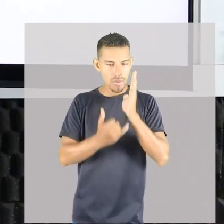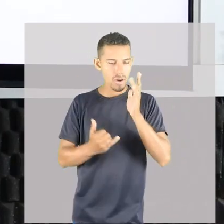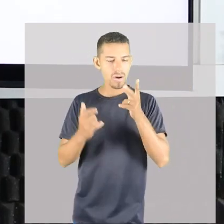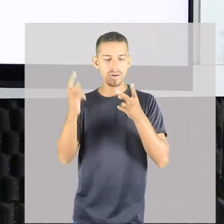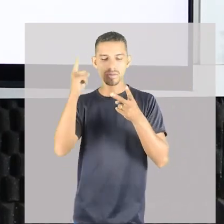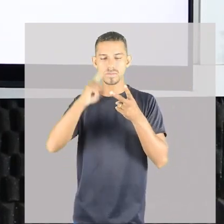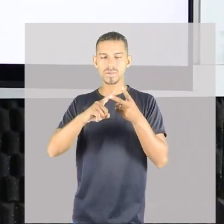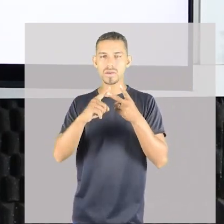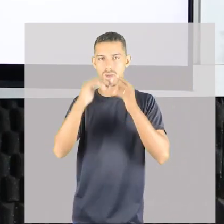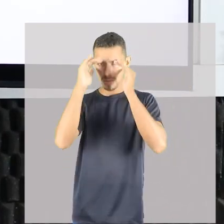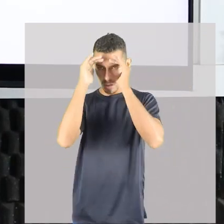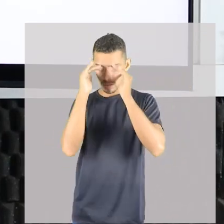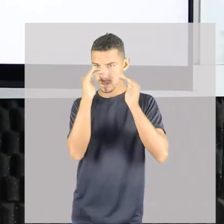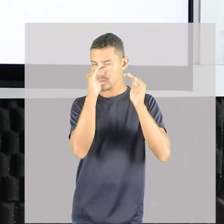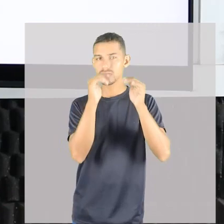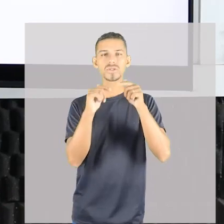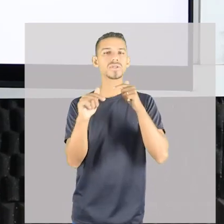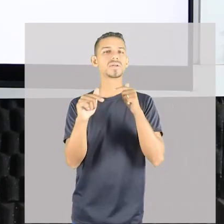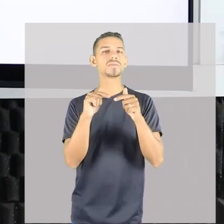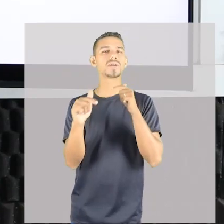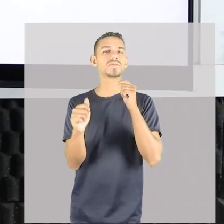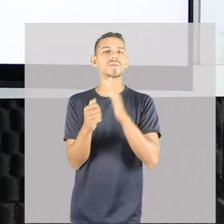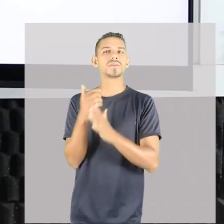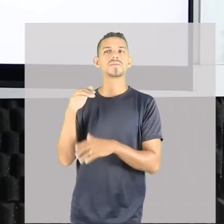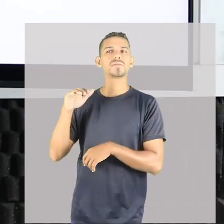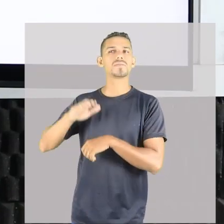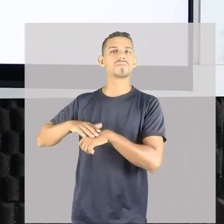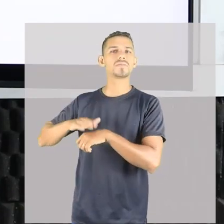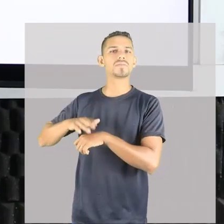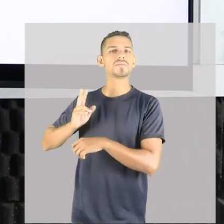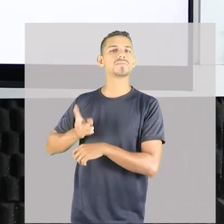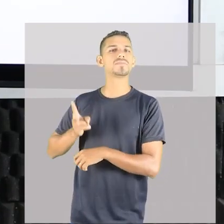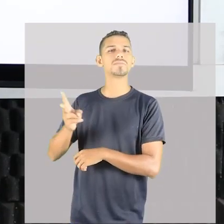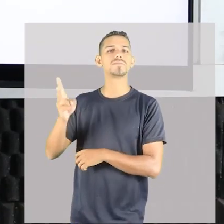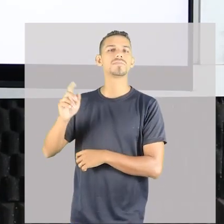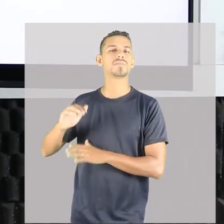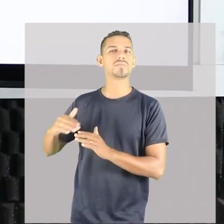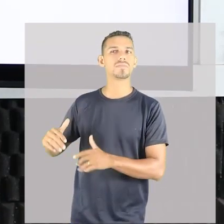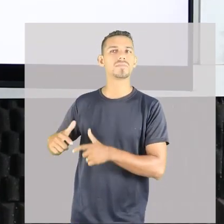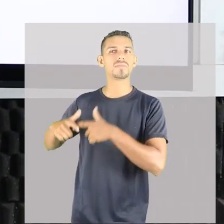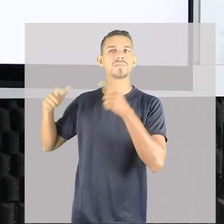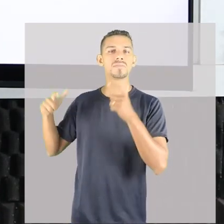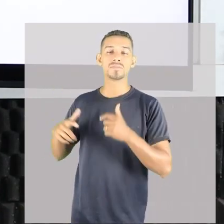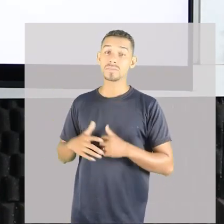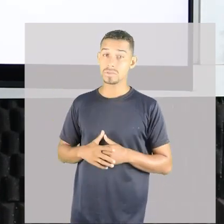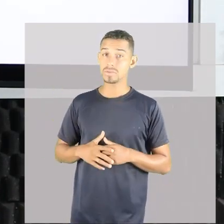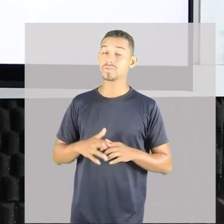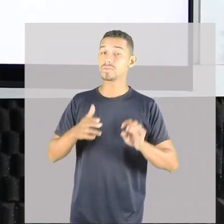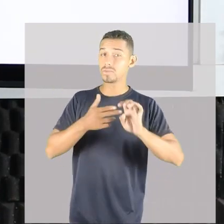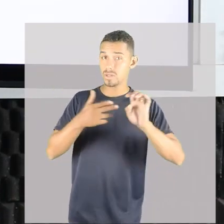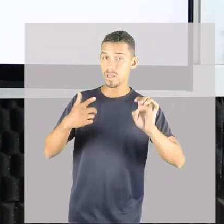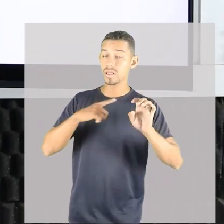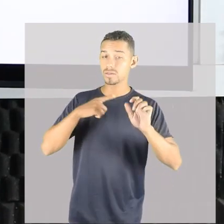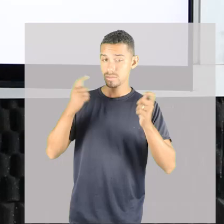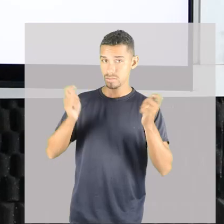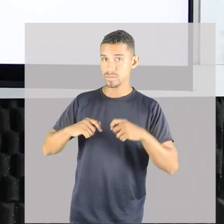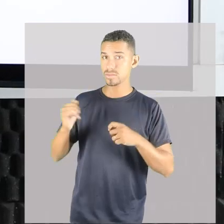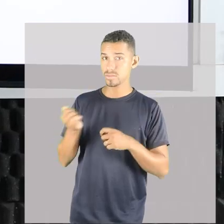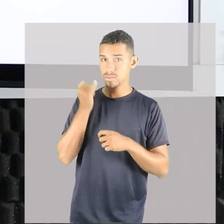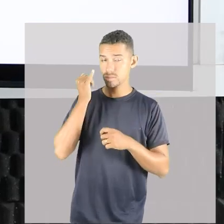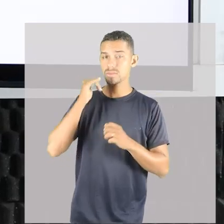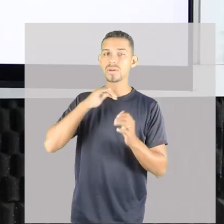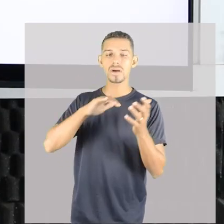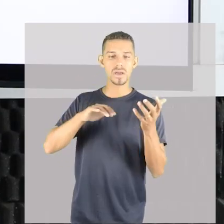processo de servidão, de produção, fosse mais extenuante. Então, nós tínhamos ali elementos suficientes para uma revolução.